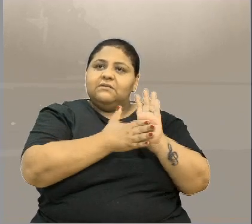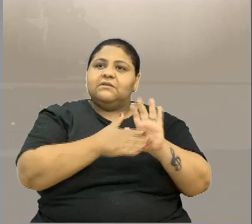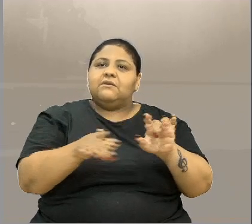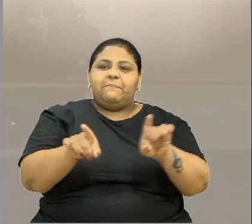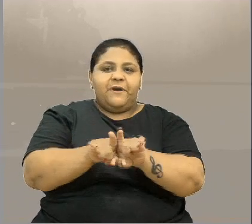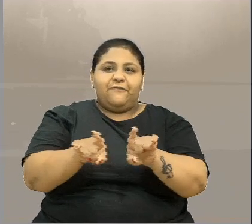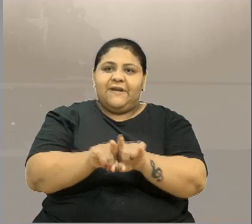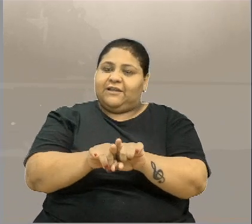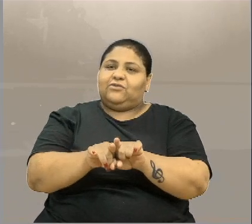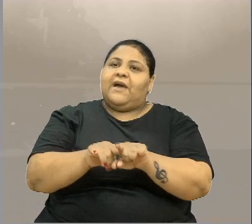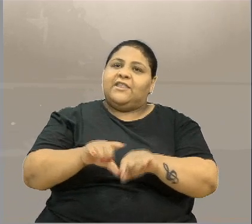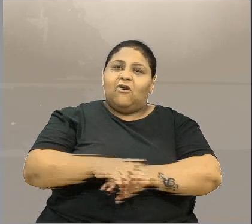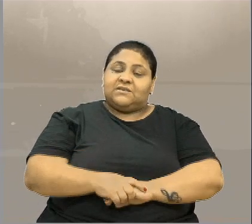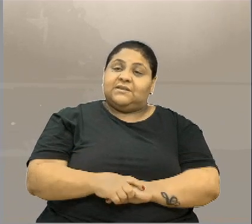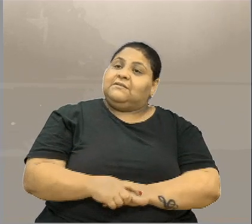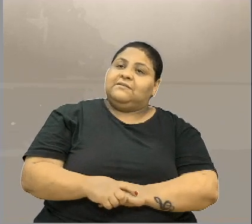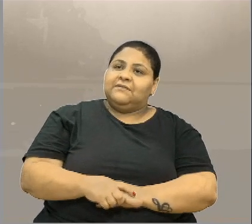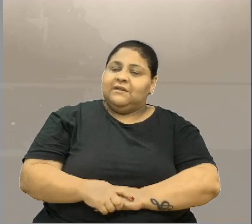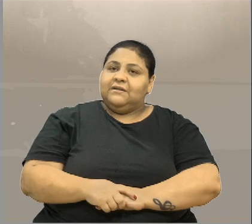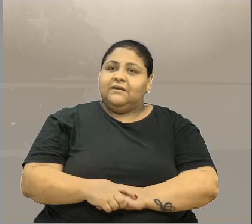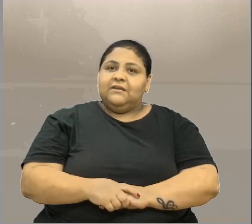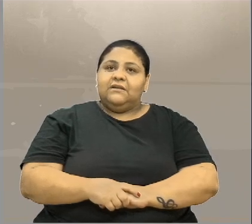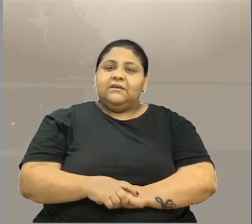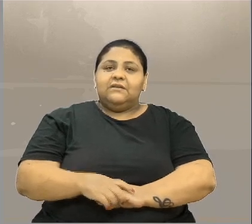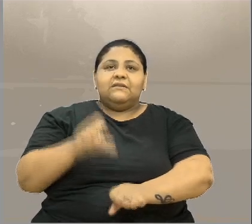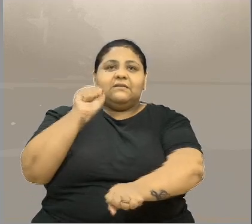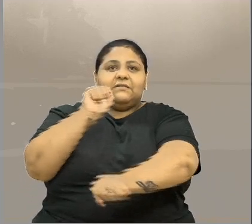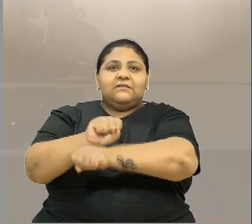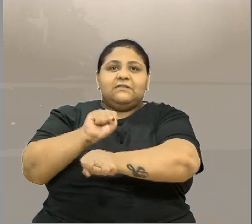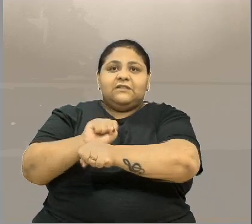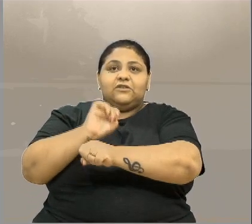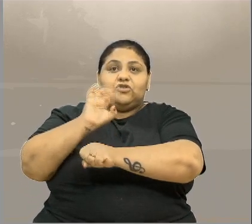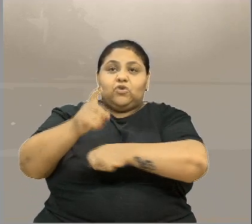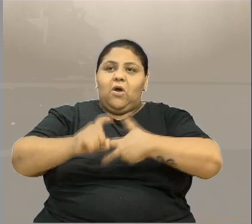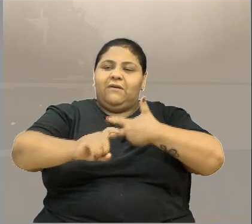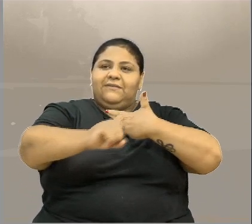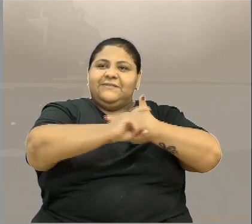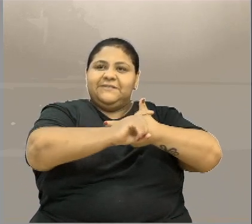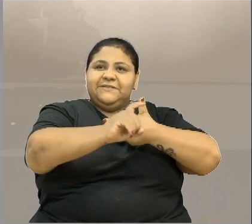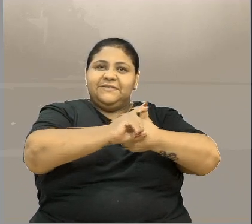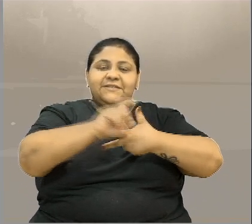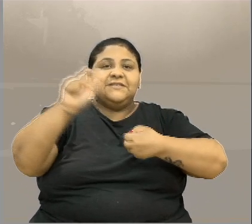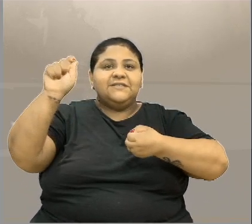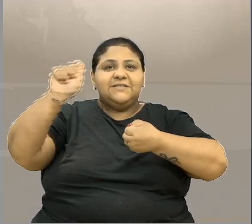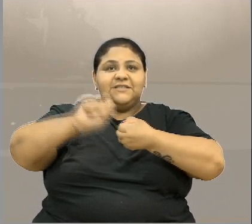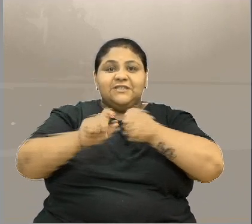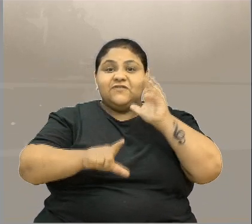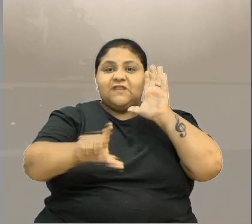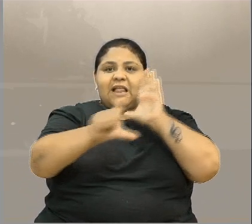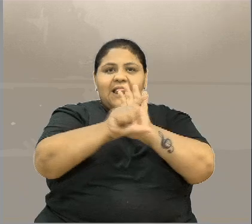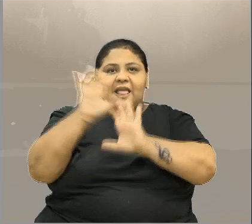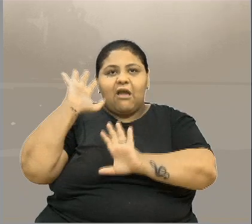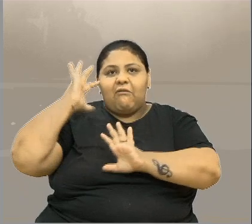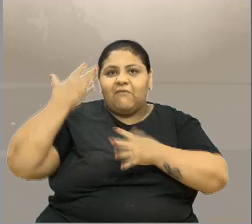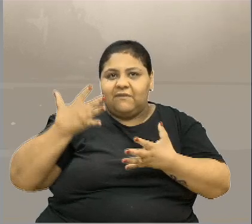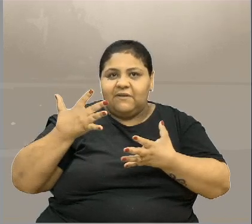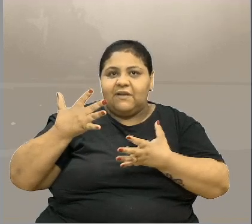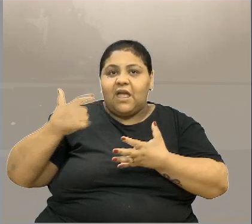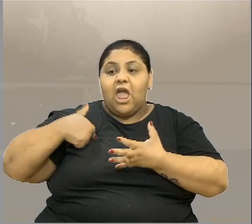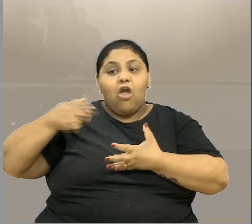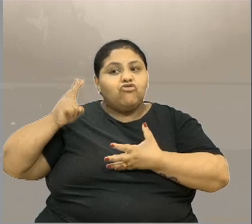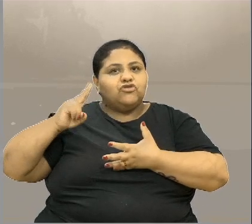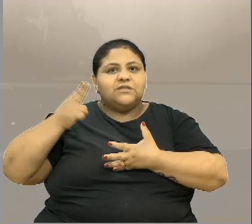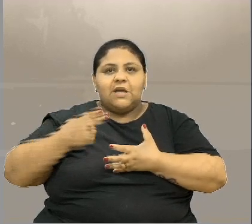mas a gente não pode ficar de braços cruzados esperando que apenas o executivo faça a lei acontecer, né? Então, eu sempre tive